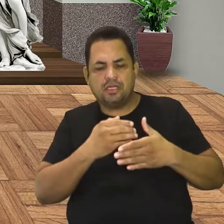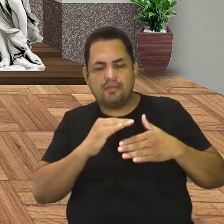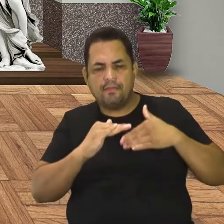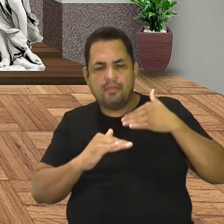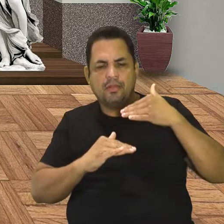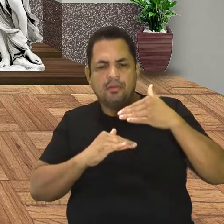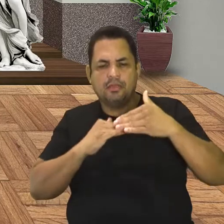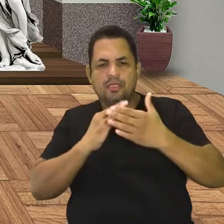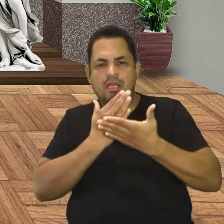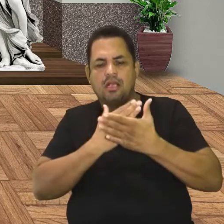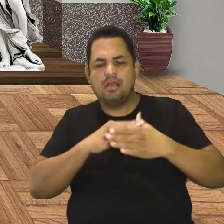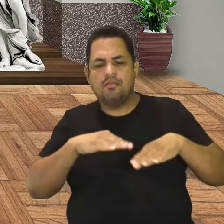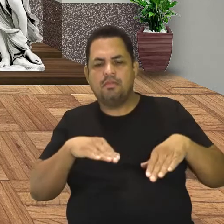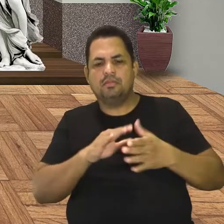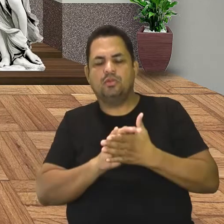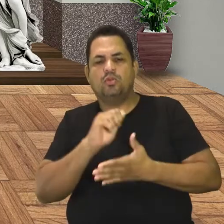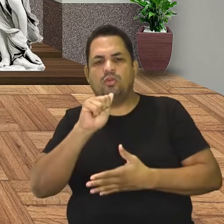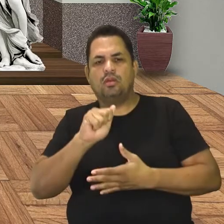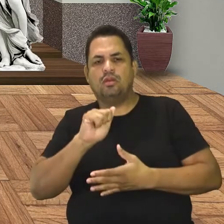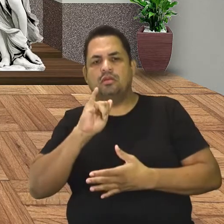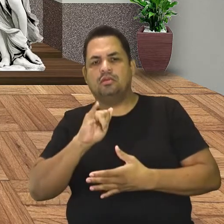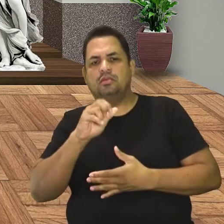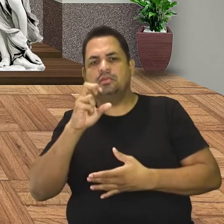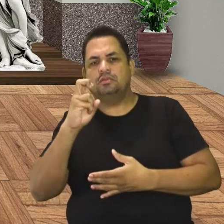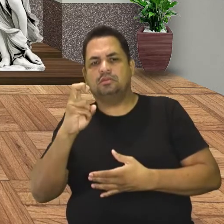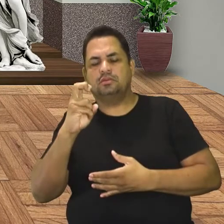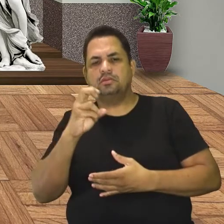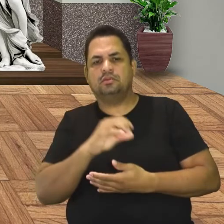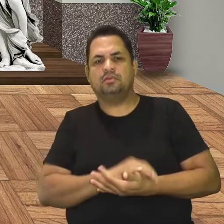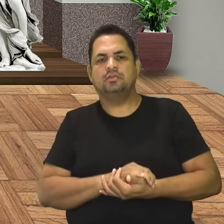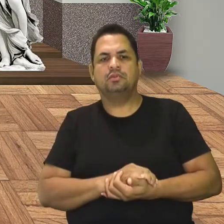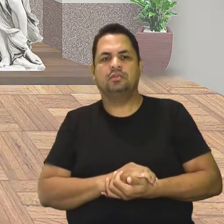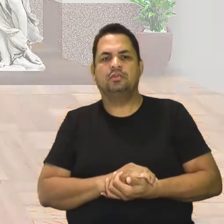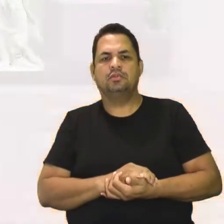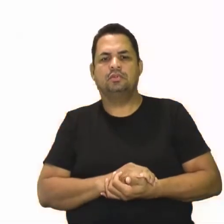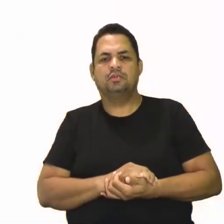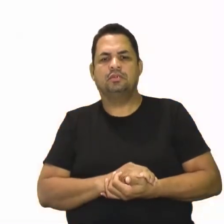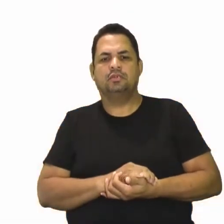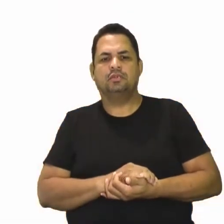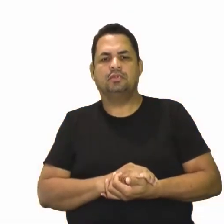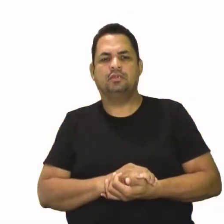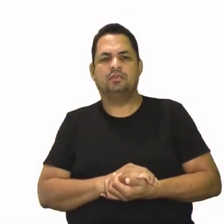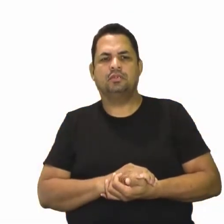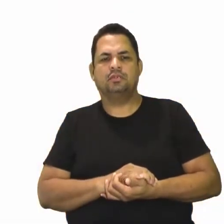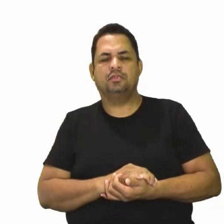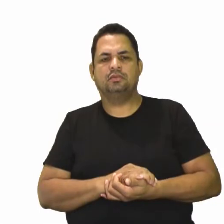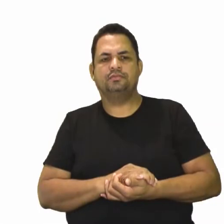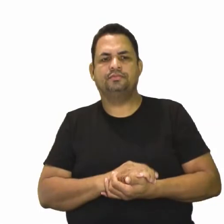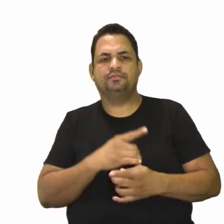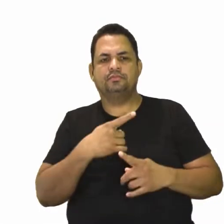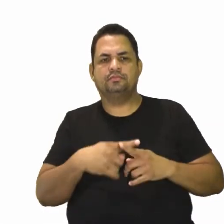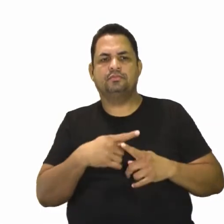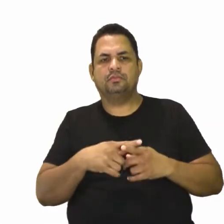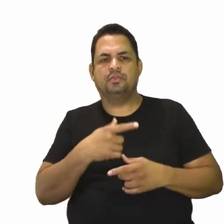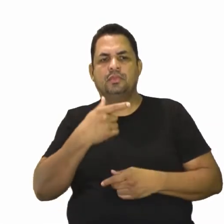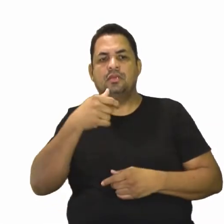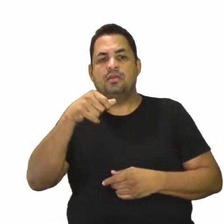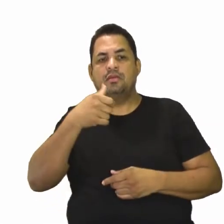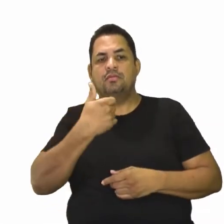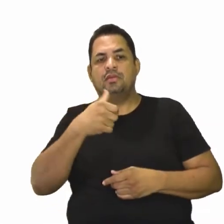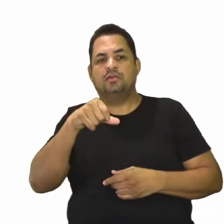5, eliminando o AI-5. Na tela para vocês. Porque em